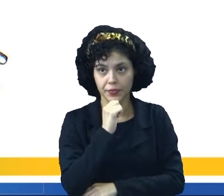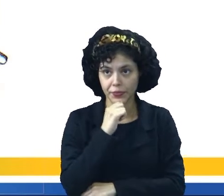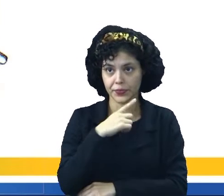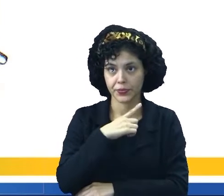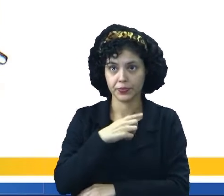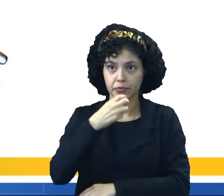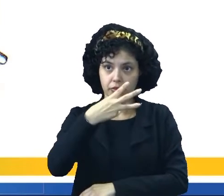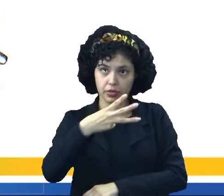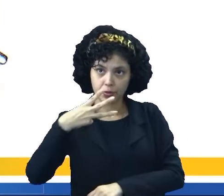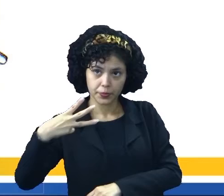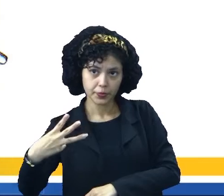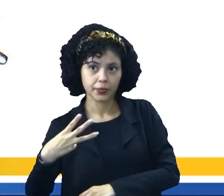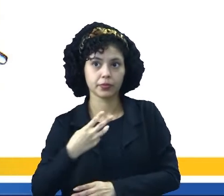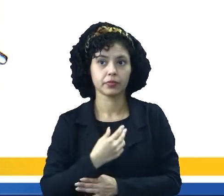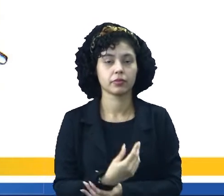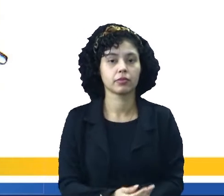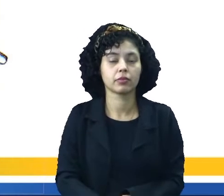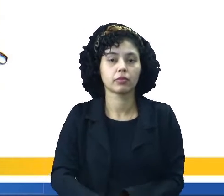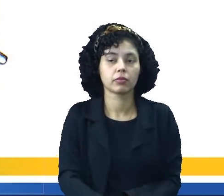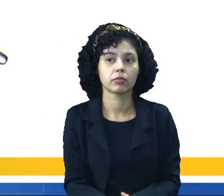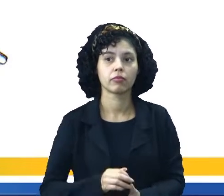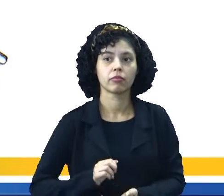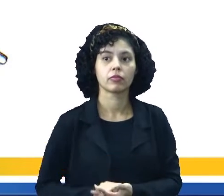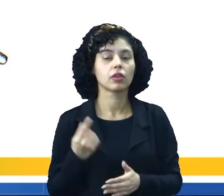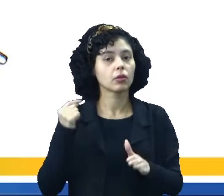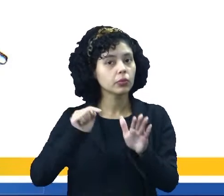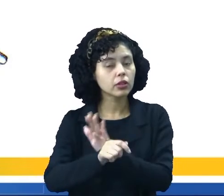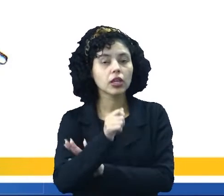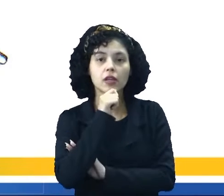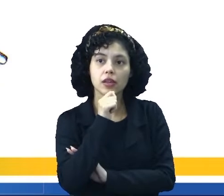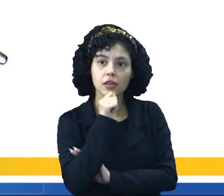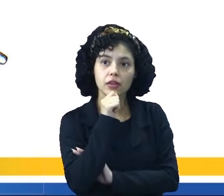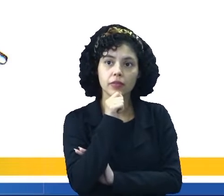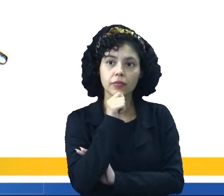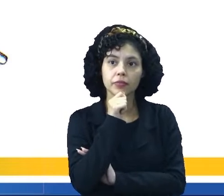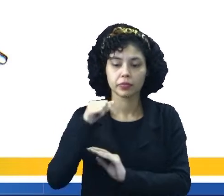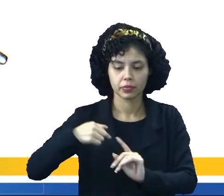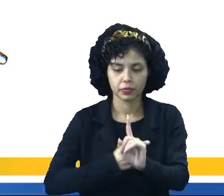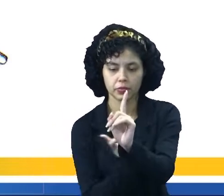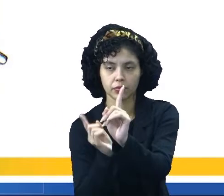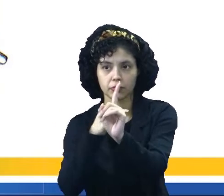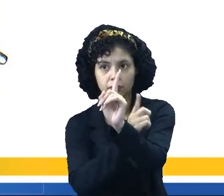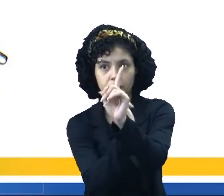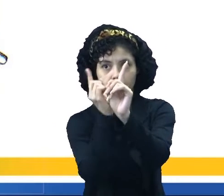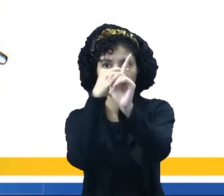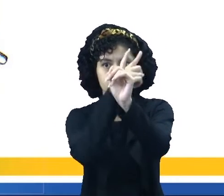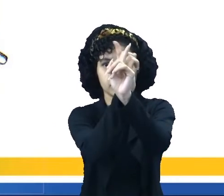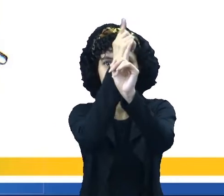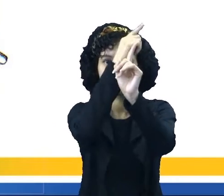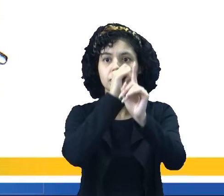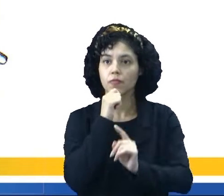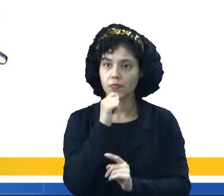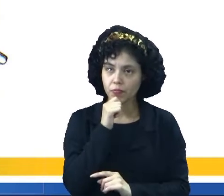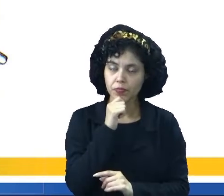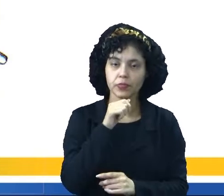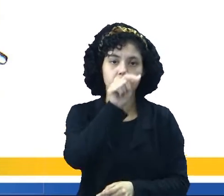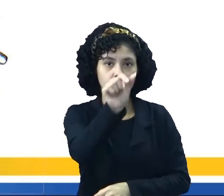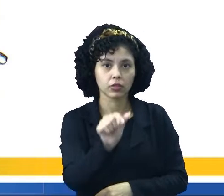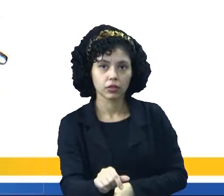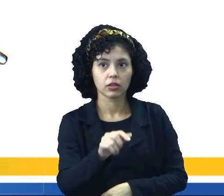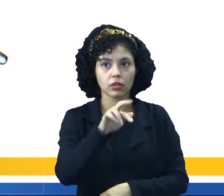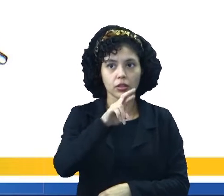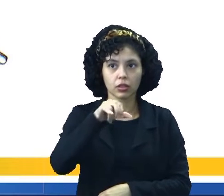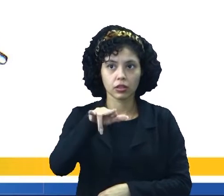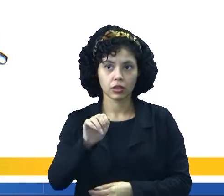então 33 vértebras e aí por dentro dessas vértebras passa então essa medula espinhal, ou também chamada de